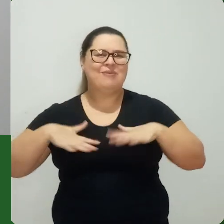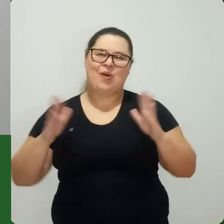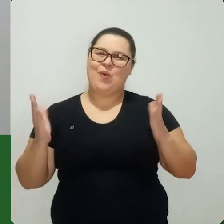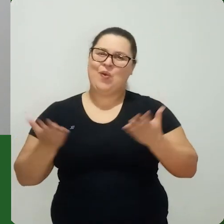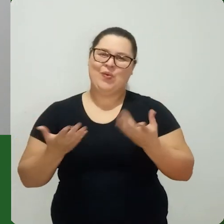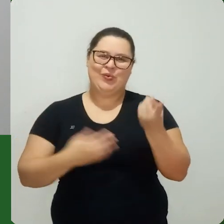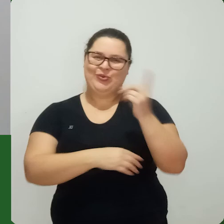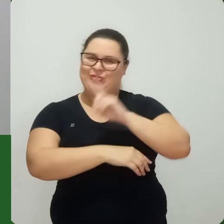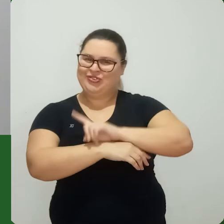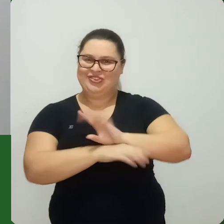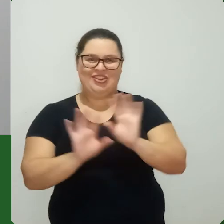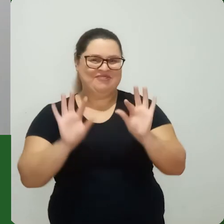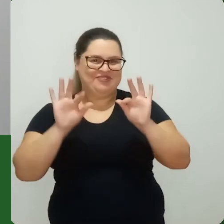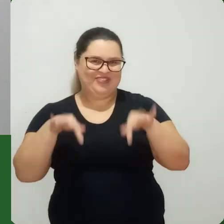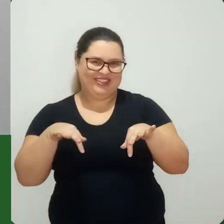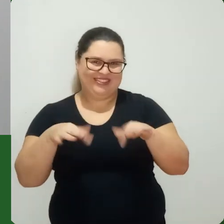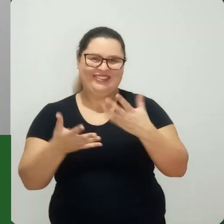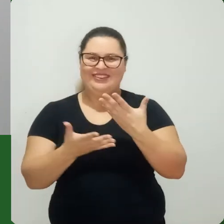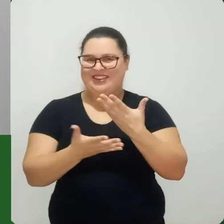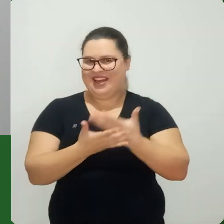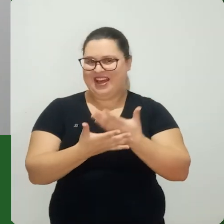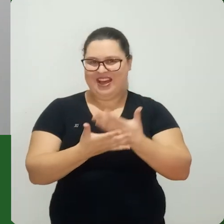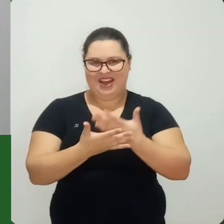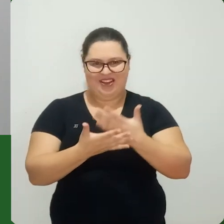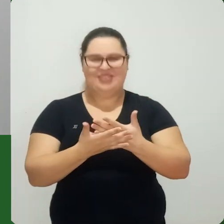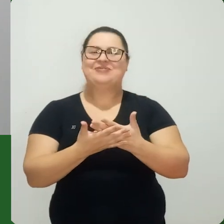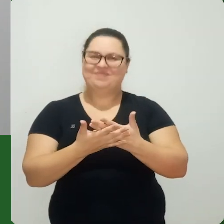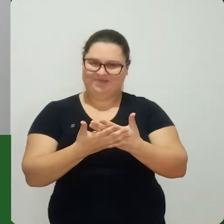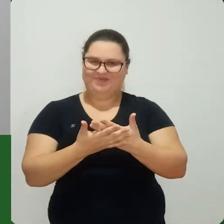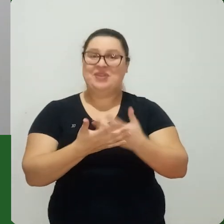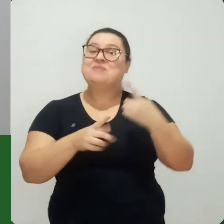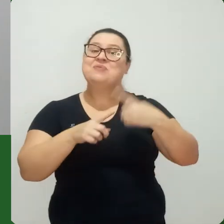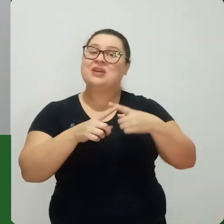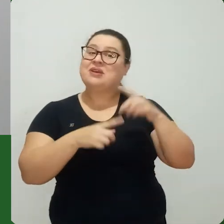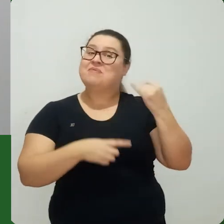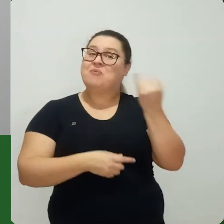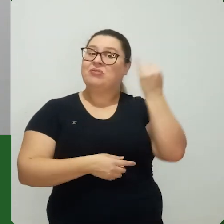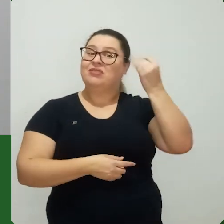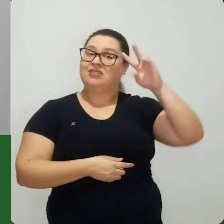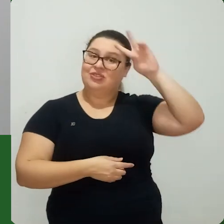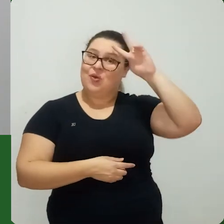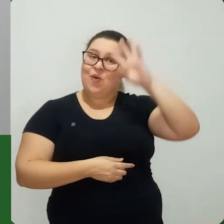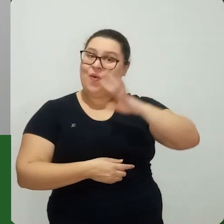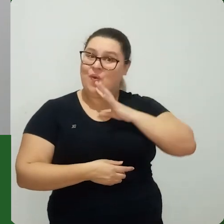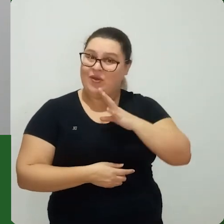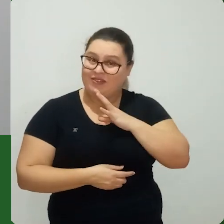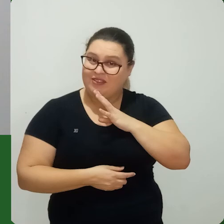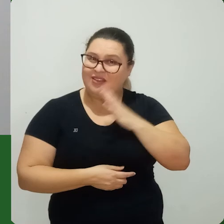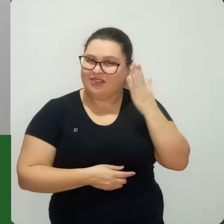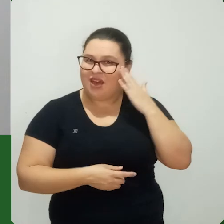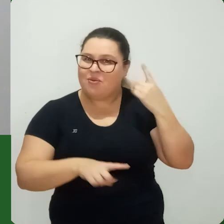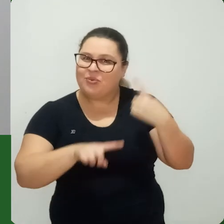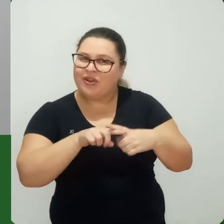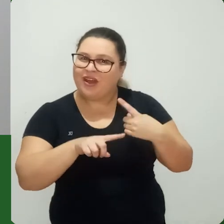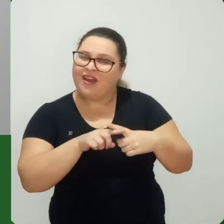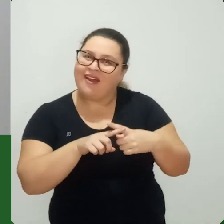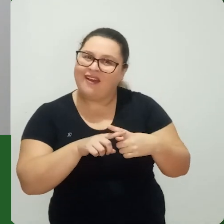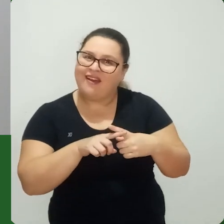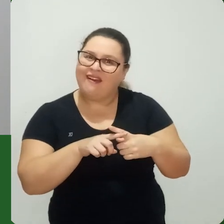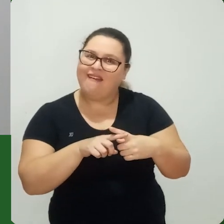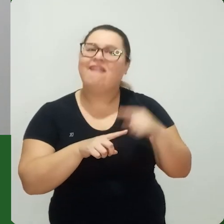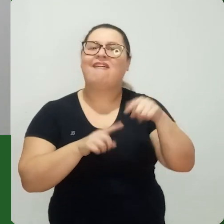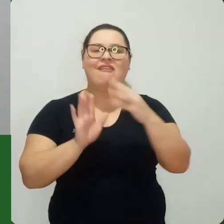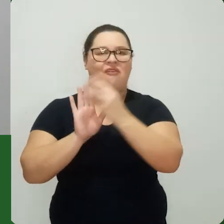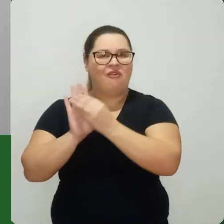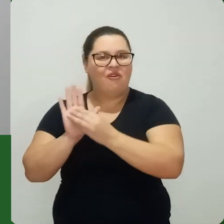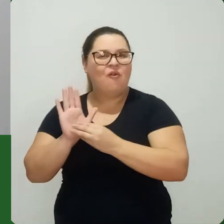reflexões. Calma, é só hoje, já acabou. Por que eu passei isso tudo para você? Você sabe por quê? Você